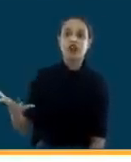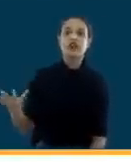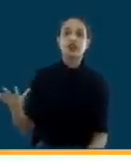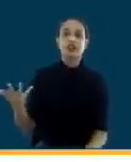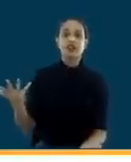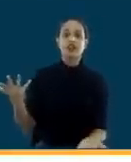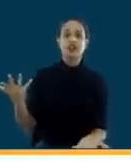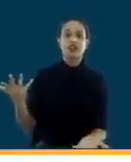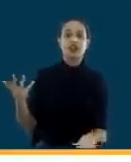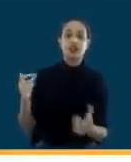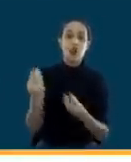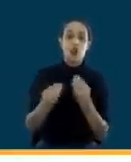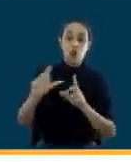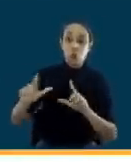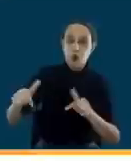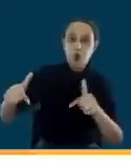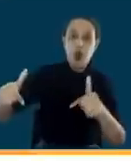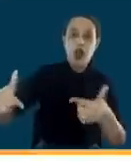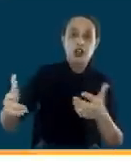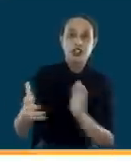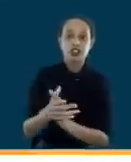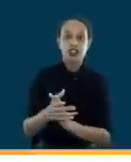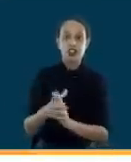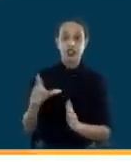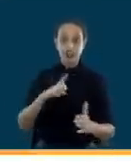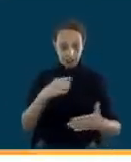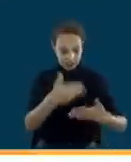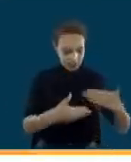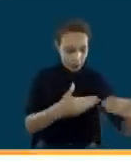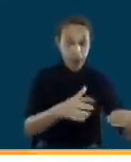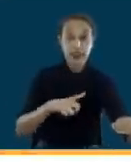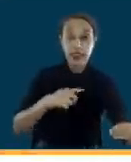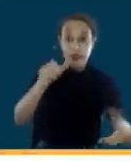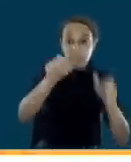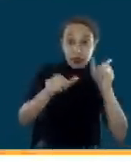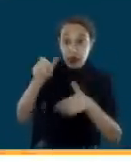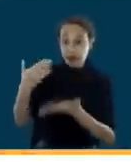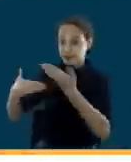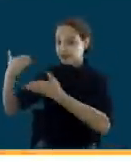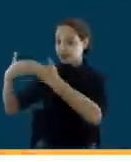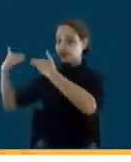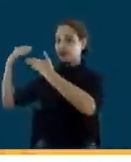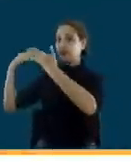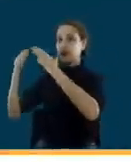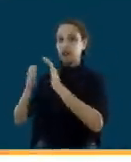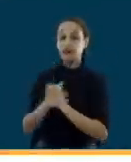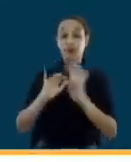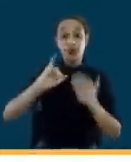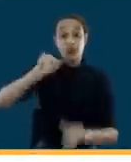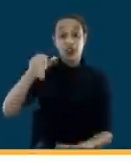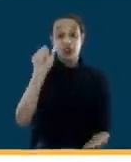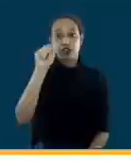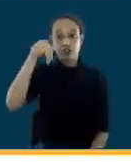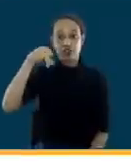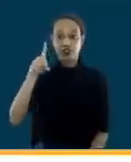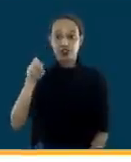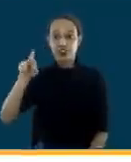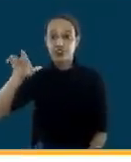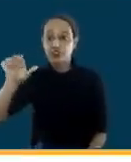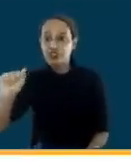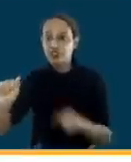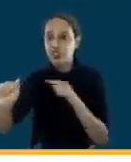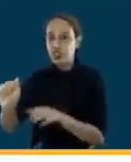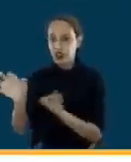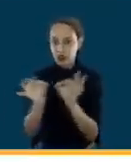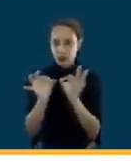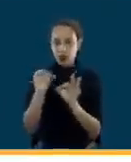modo de fazer. Então, quando a Jandira generosamente promove essa escuta no Brasil inteiro para a gente dizer o seguinte, como faremos essa